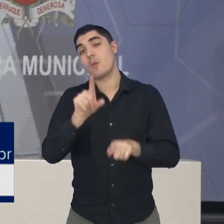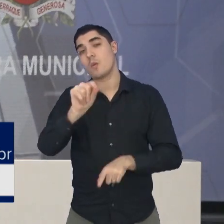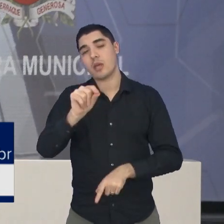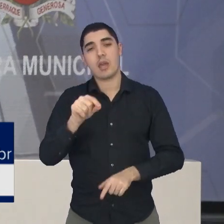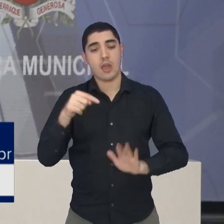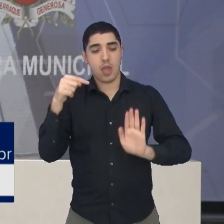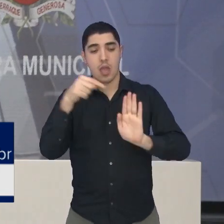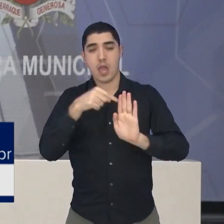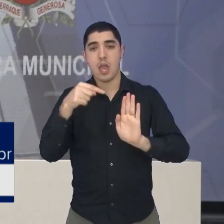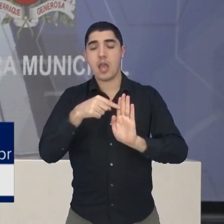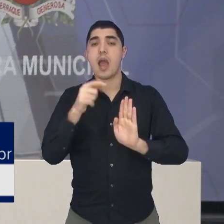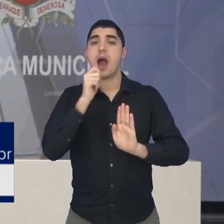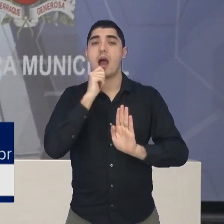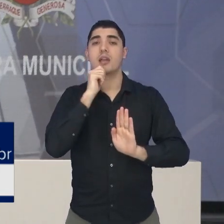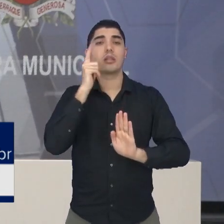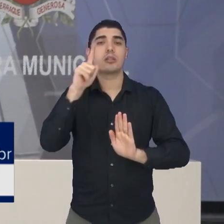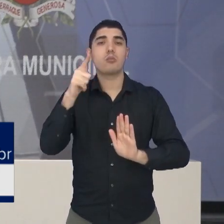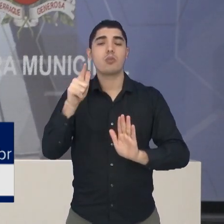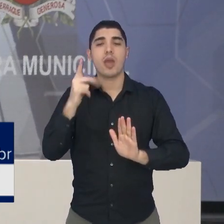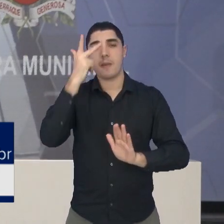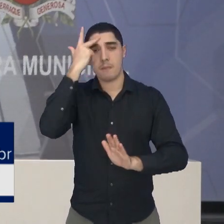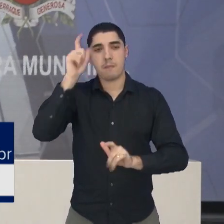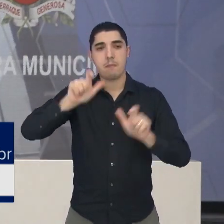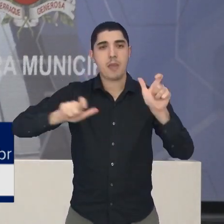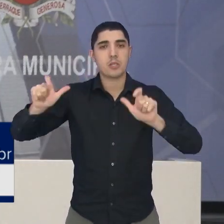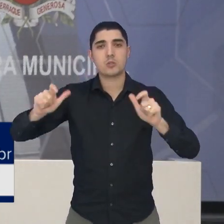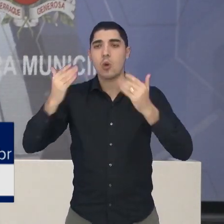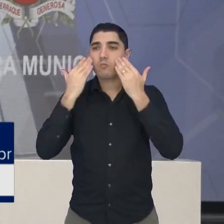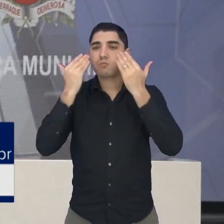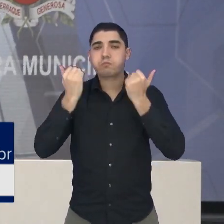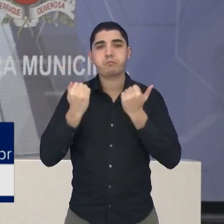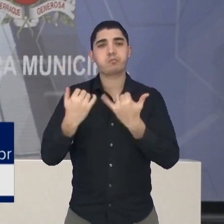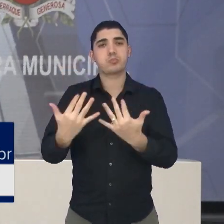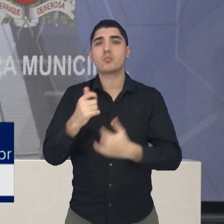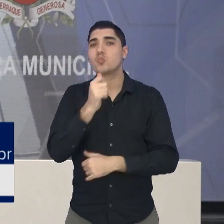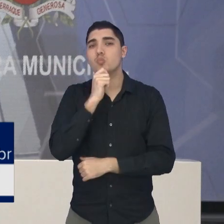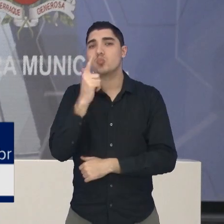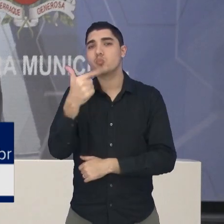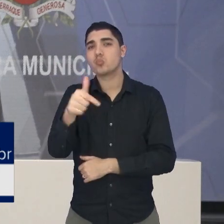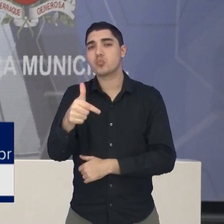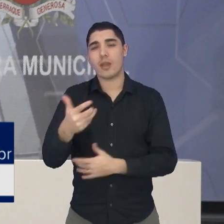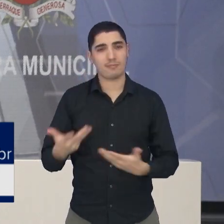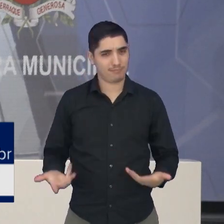submetido ao crivo de audiência pública. São muitas coisas.